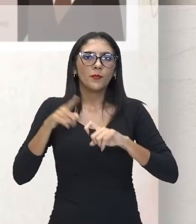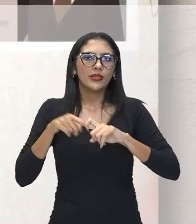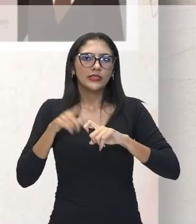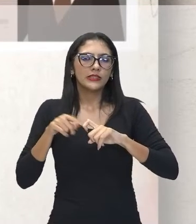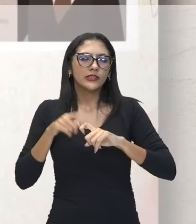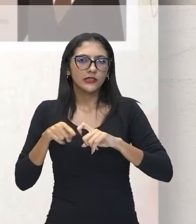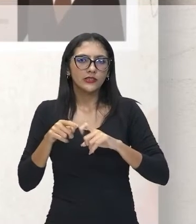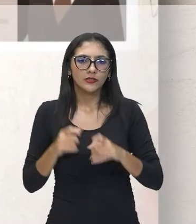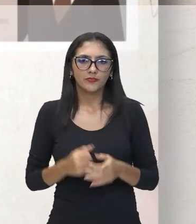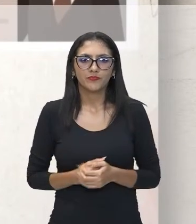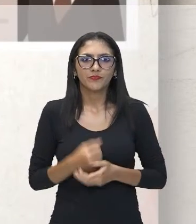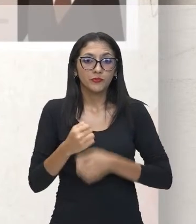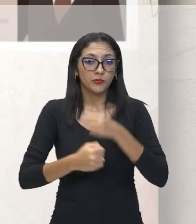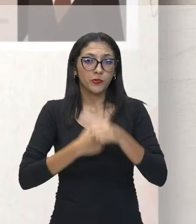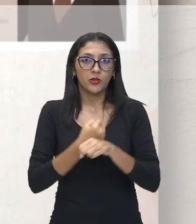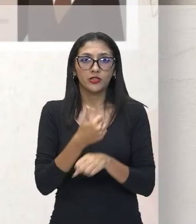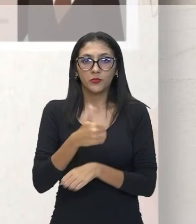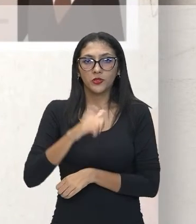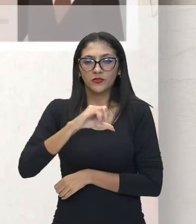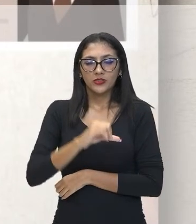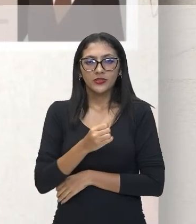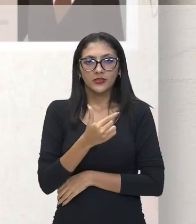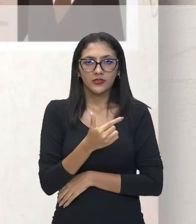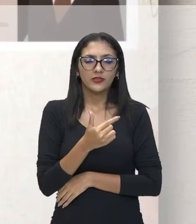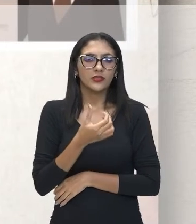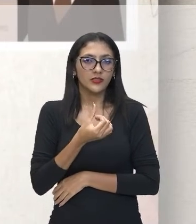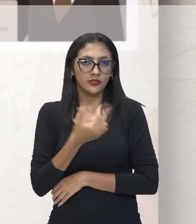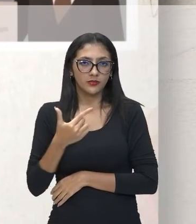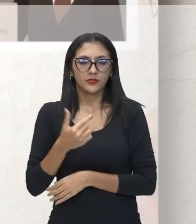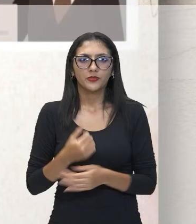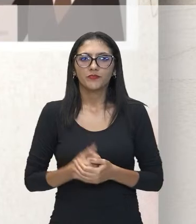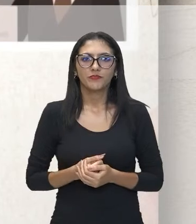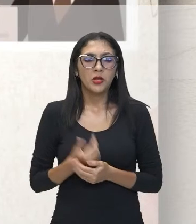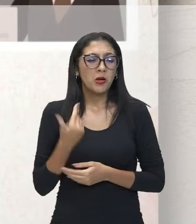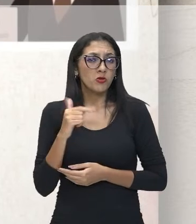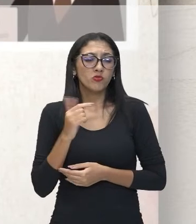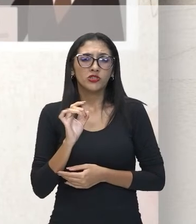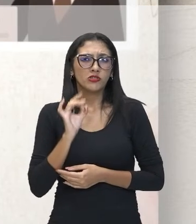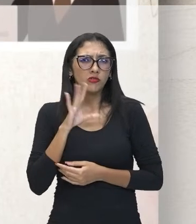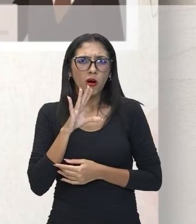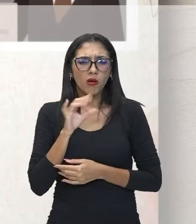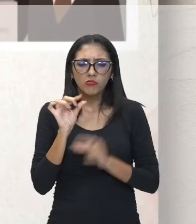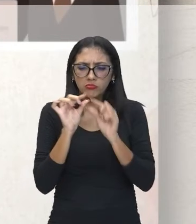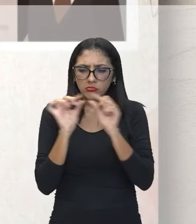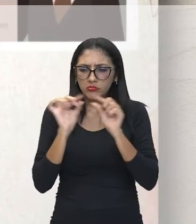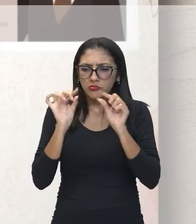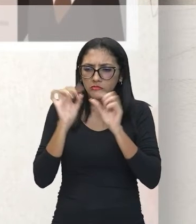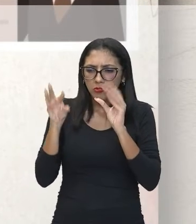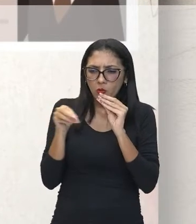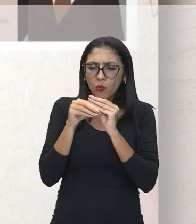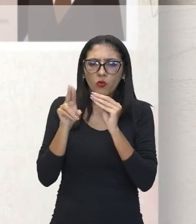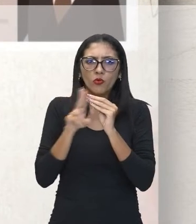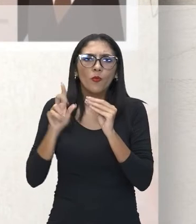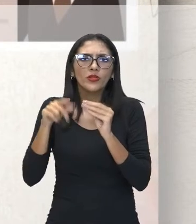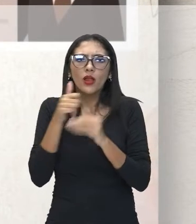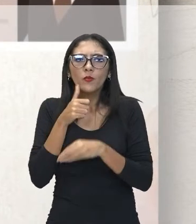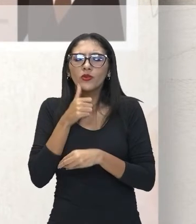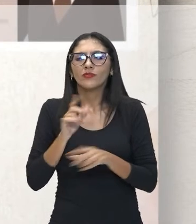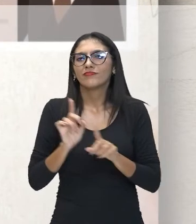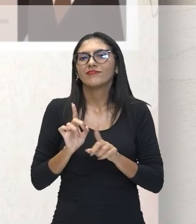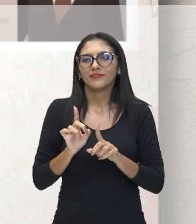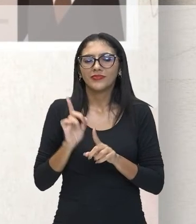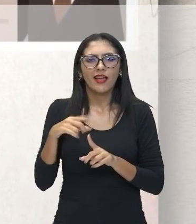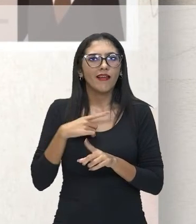em 1962, nem mesmo citando o nome de Rosalind. Rosalind nunca